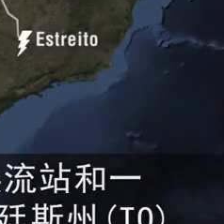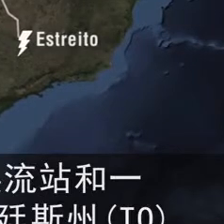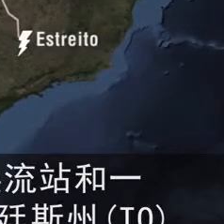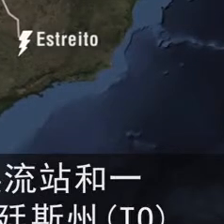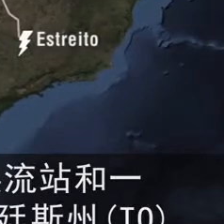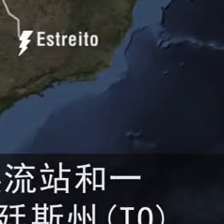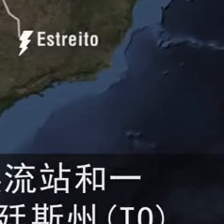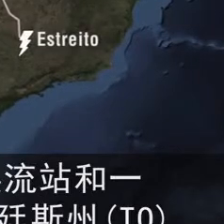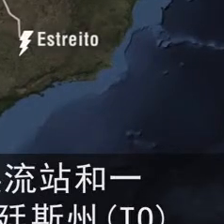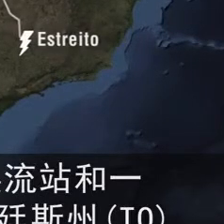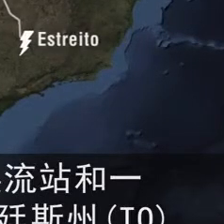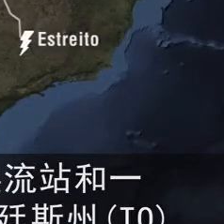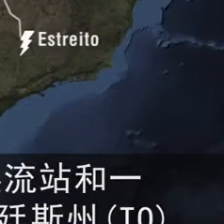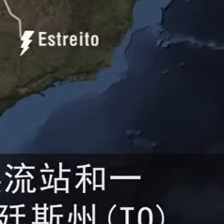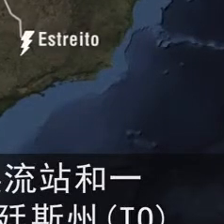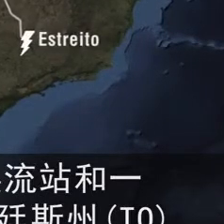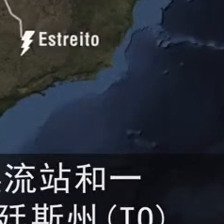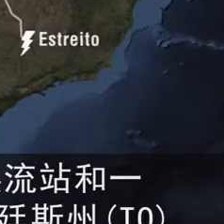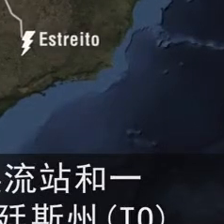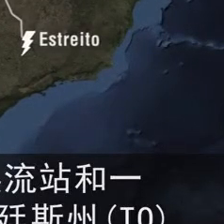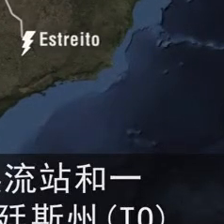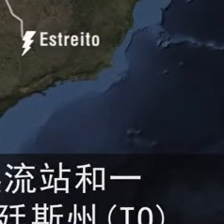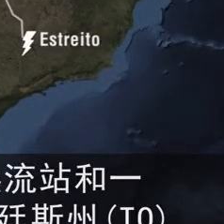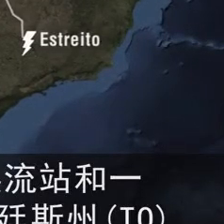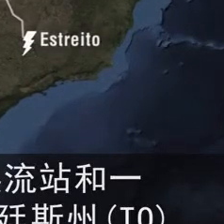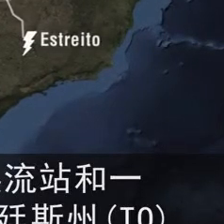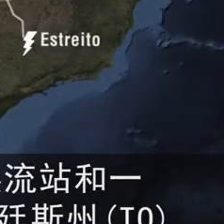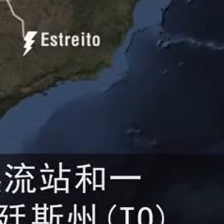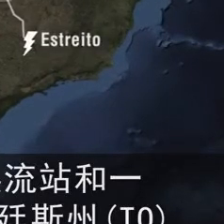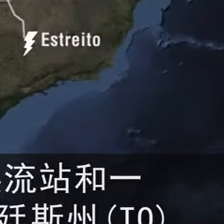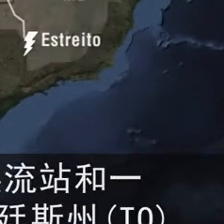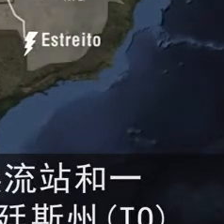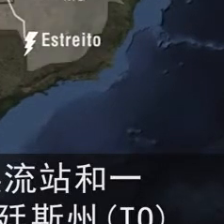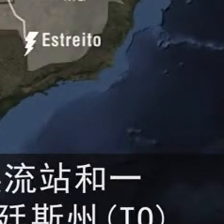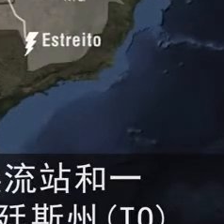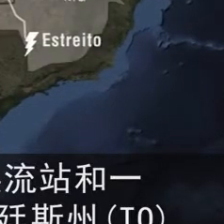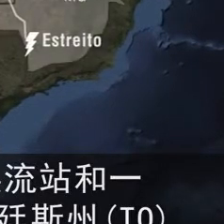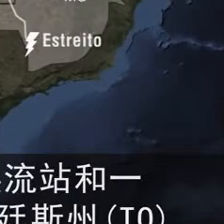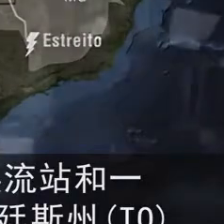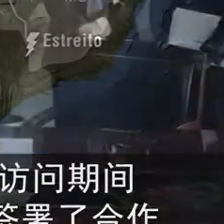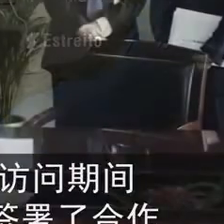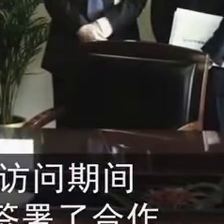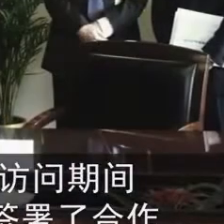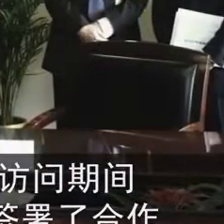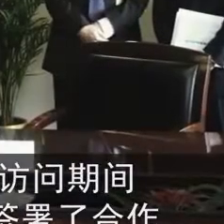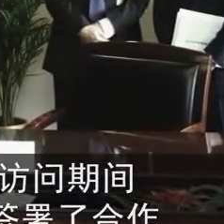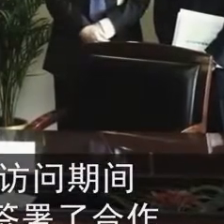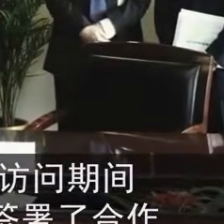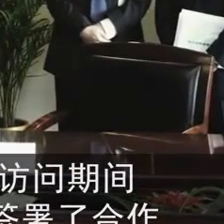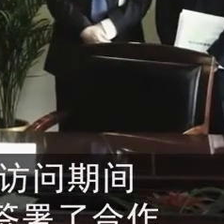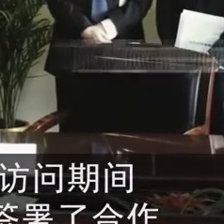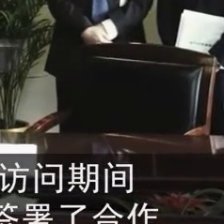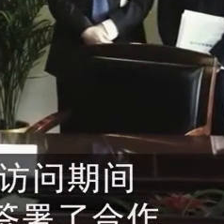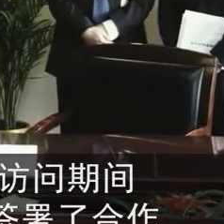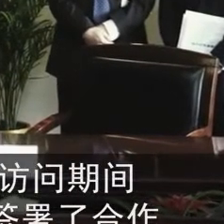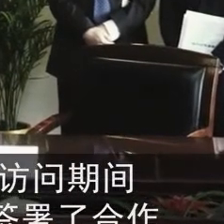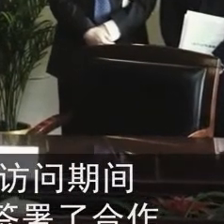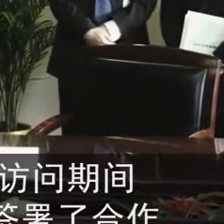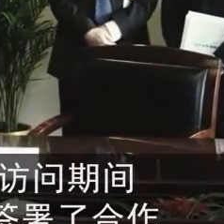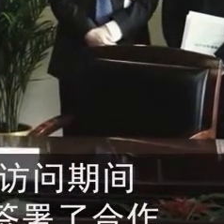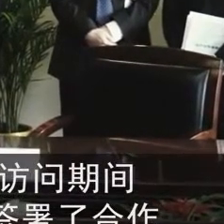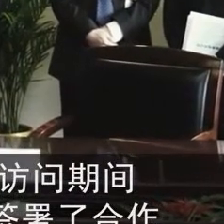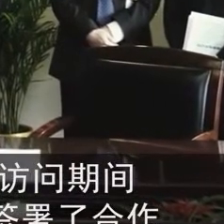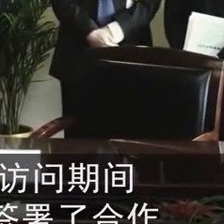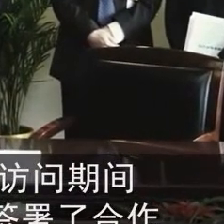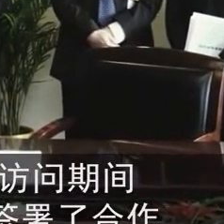uma linha de transmissão que passará pelo Pará, Tocantins, Goiás e Minas Gerais. Em 2011, durante a visita